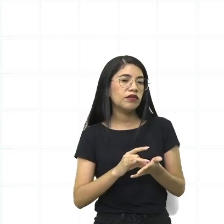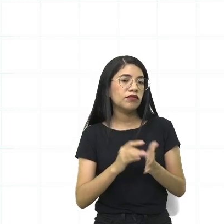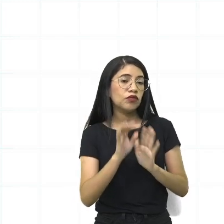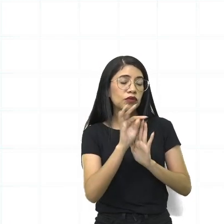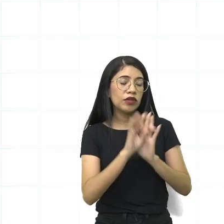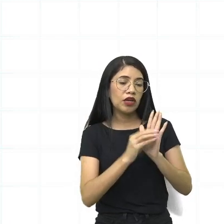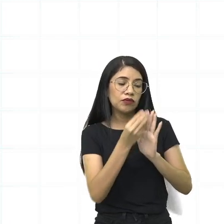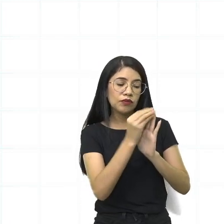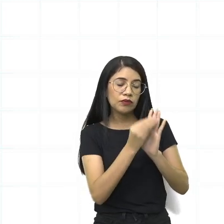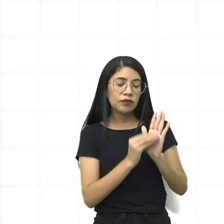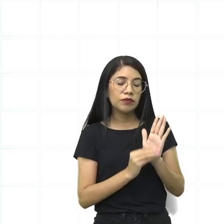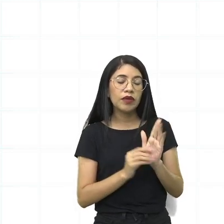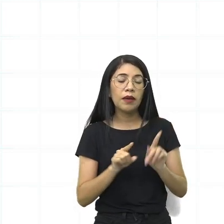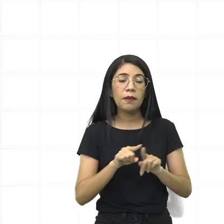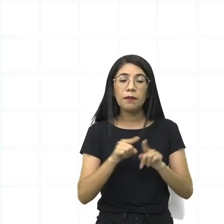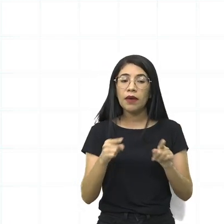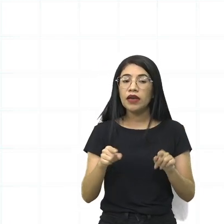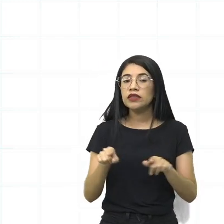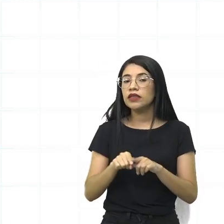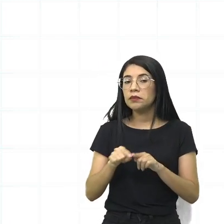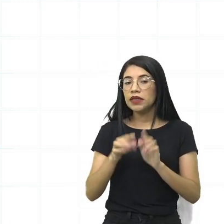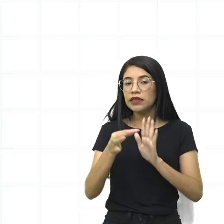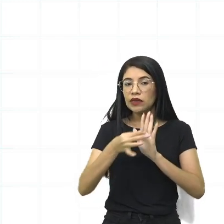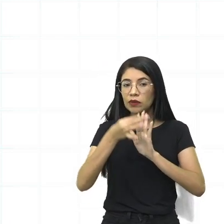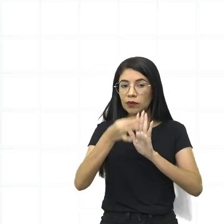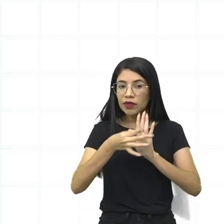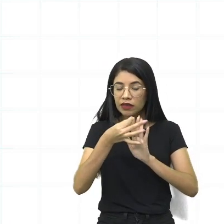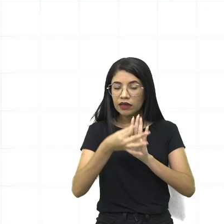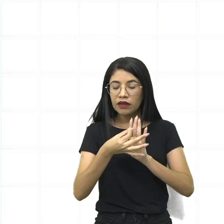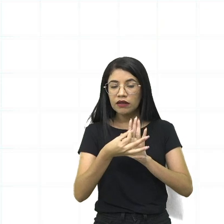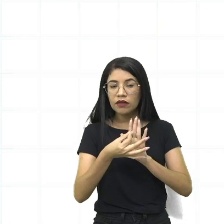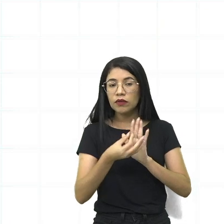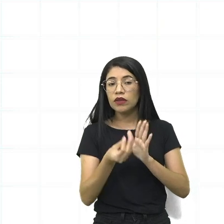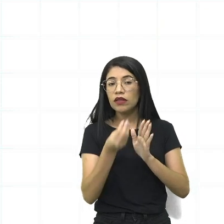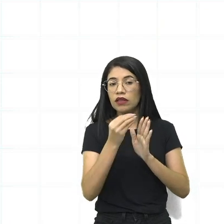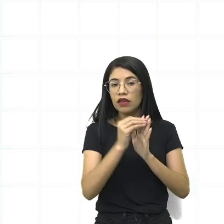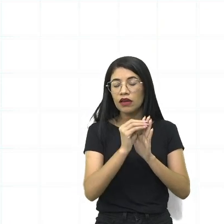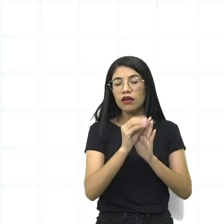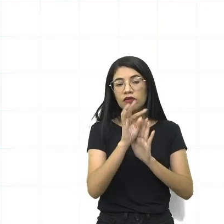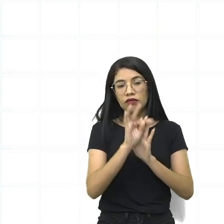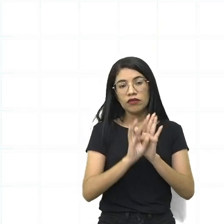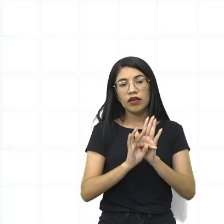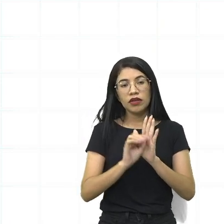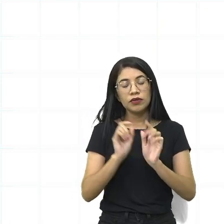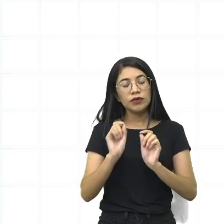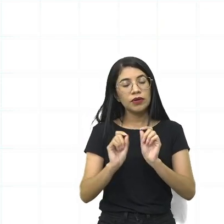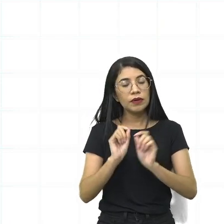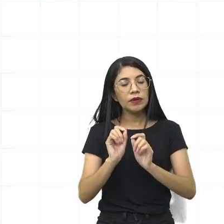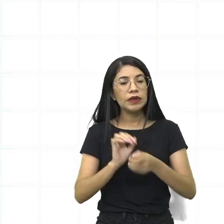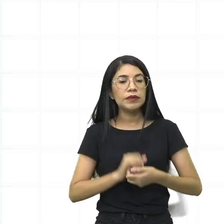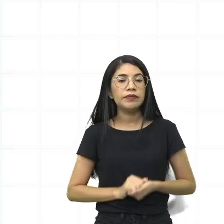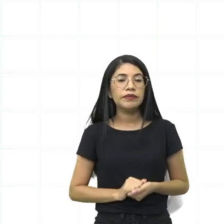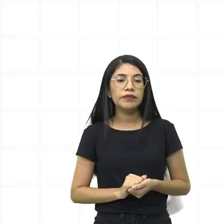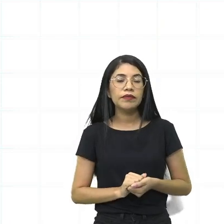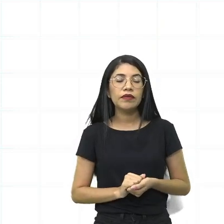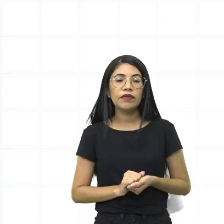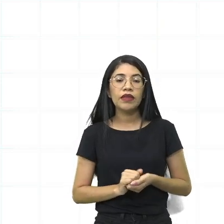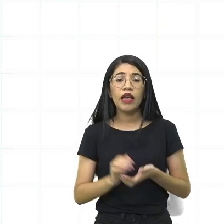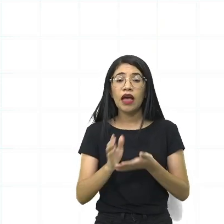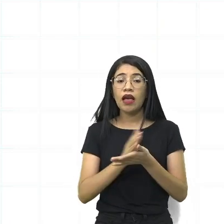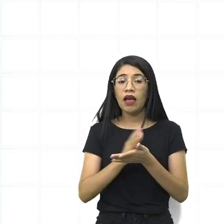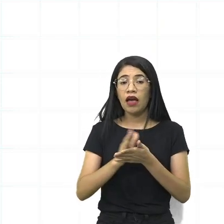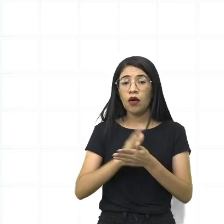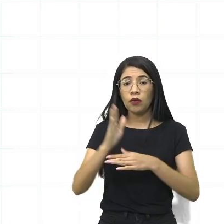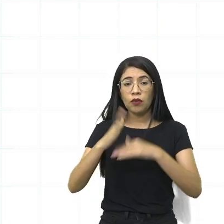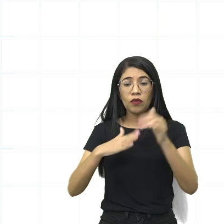texto. Mas nós temos uma opinião, né, ainda sobre esse fato. Que diz o seguinte: